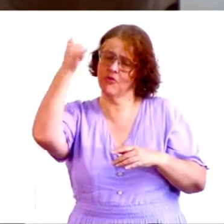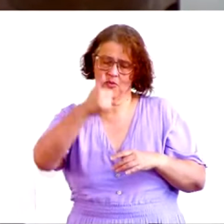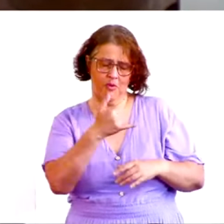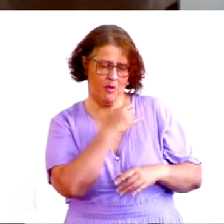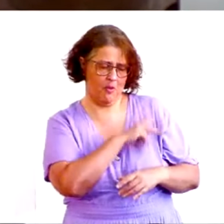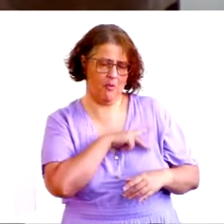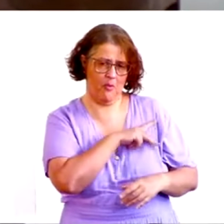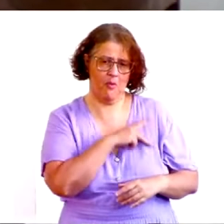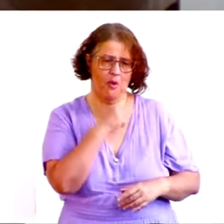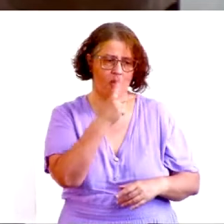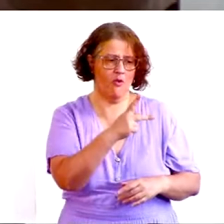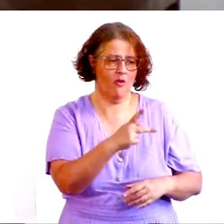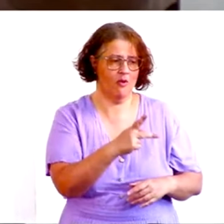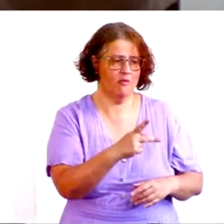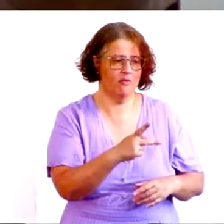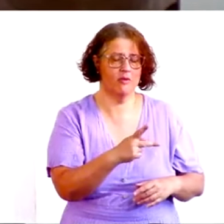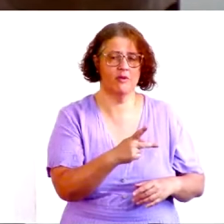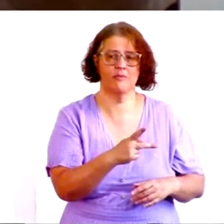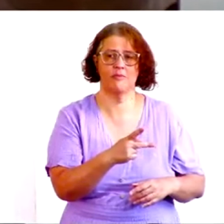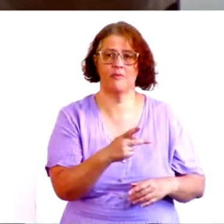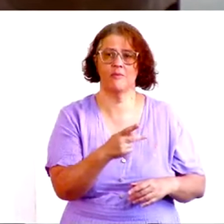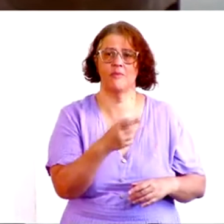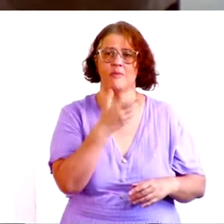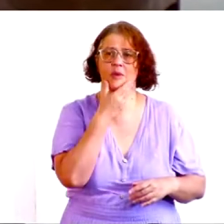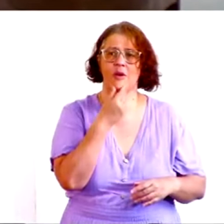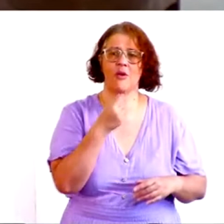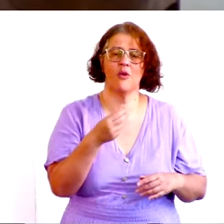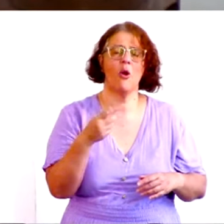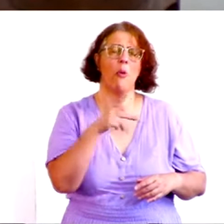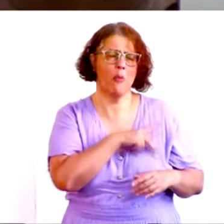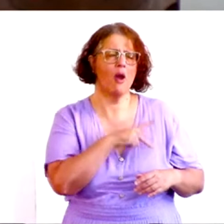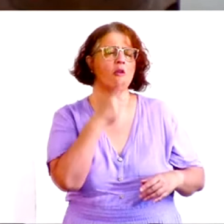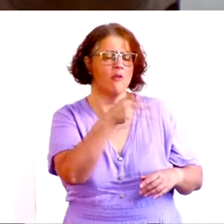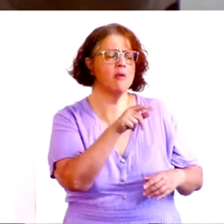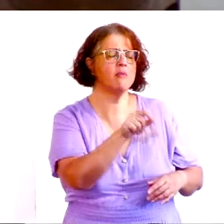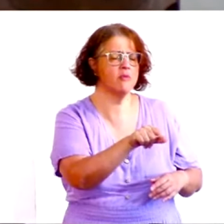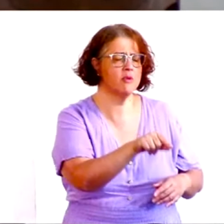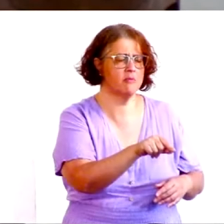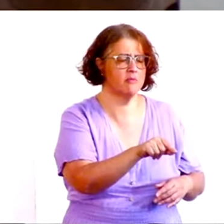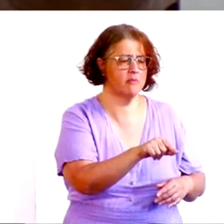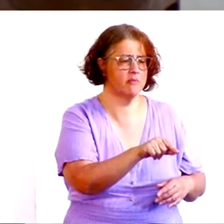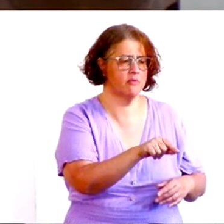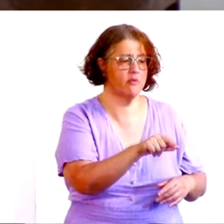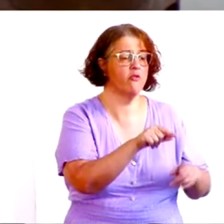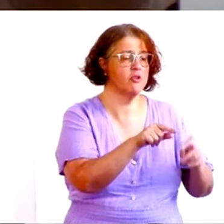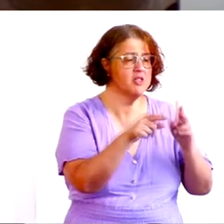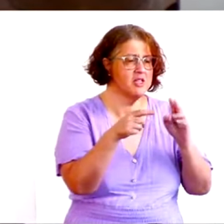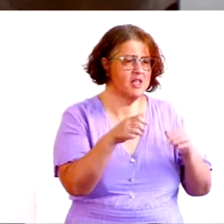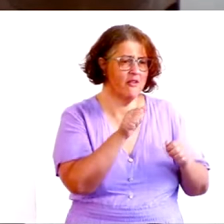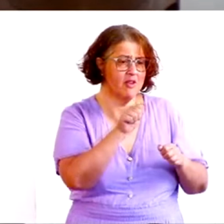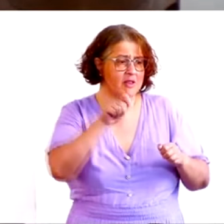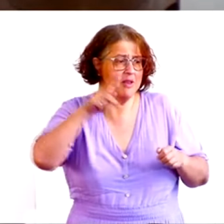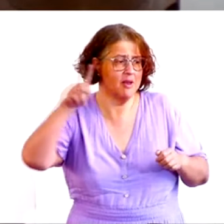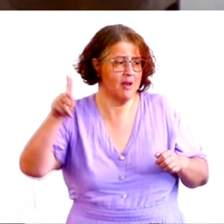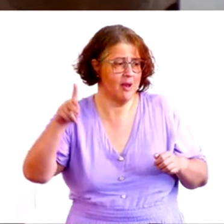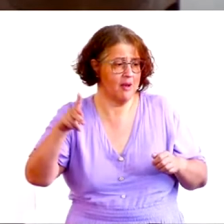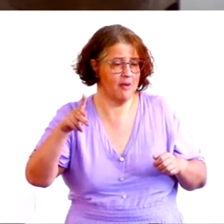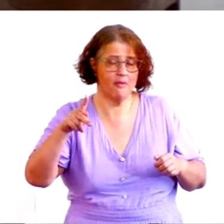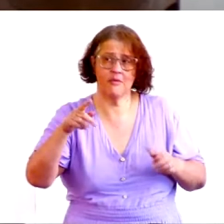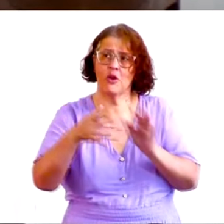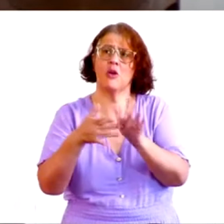o maravilhoso conselheiro eu tenho uma coisa para lhe falar Paulo você será um Apóstolo dos gentios